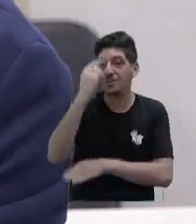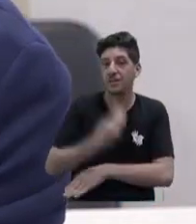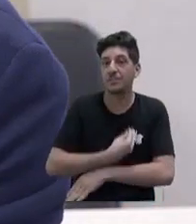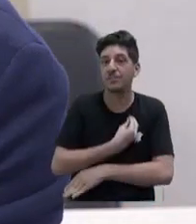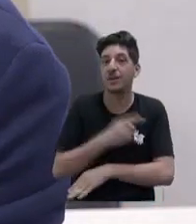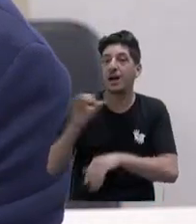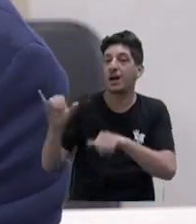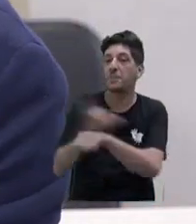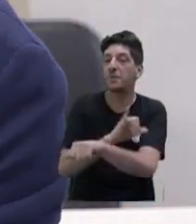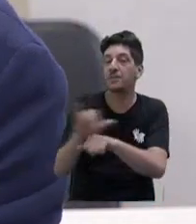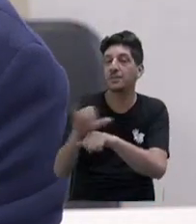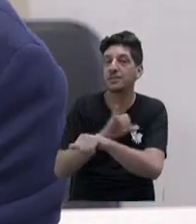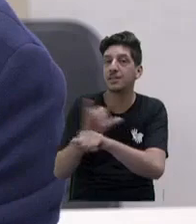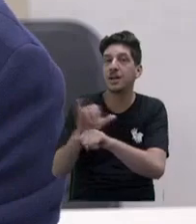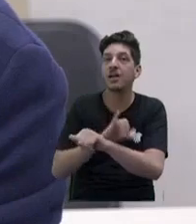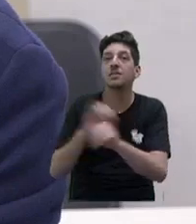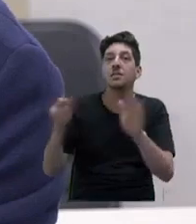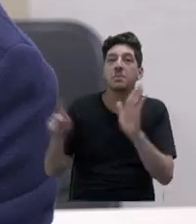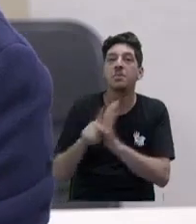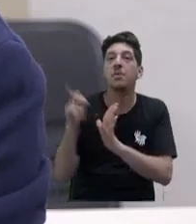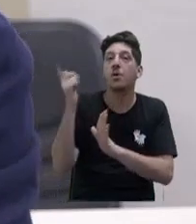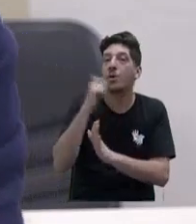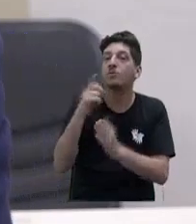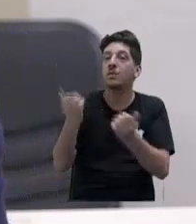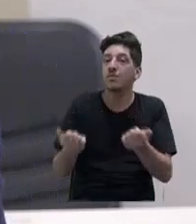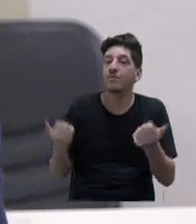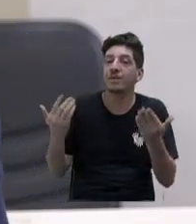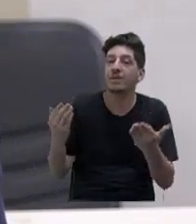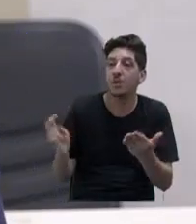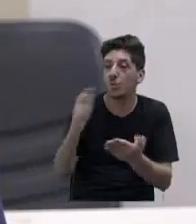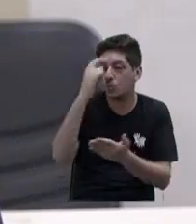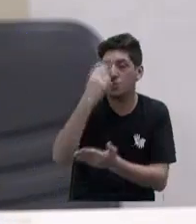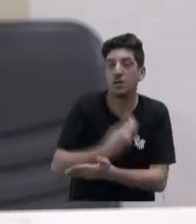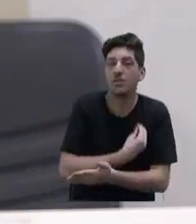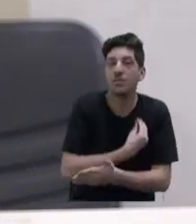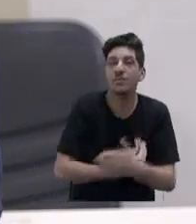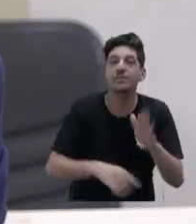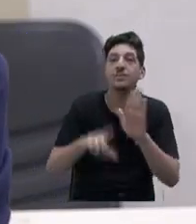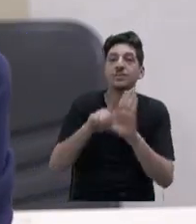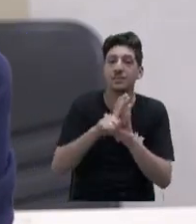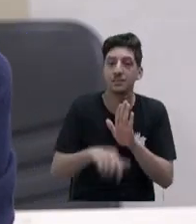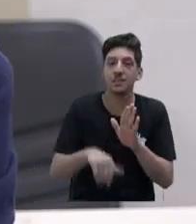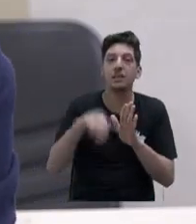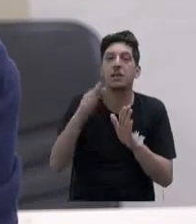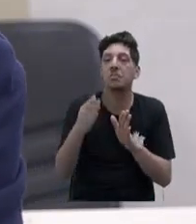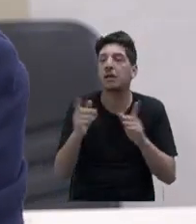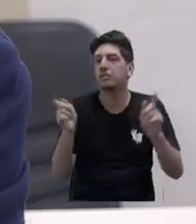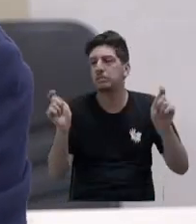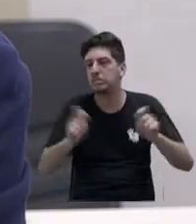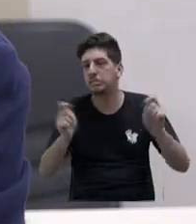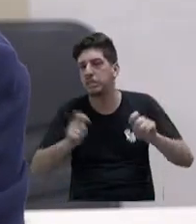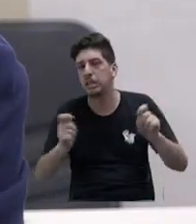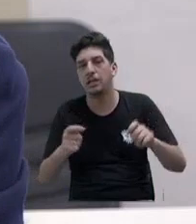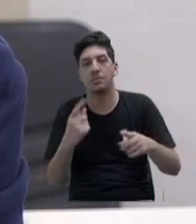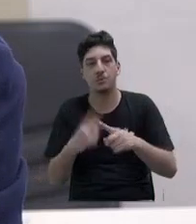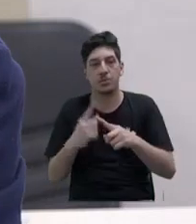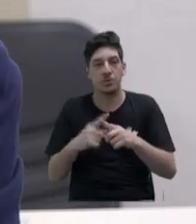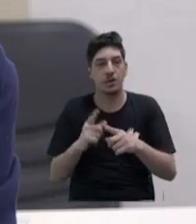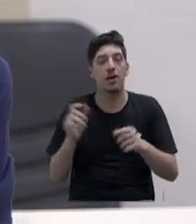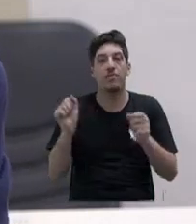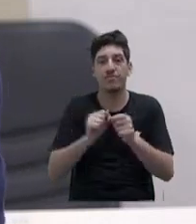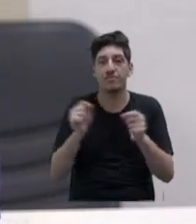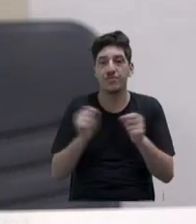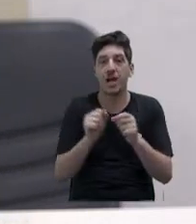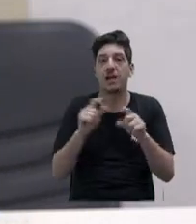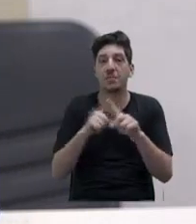um mecanismo para fazer com que a cultura viva, a lei, tenha mais dinamização, porque, como ela foi feita, ela